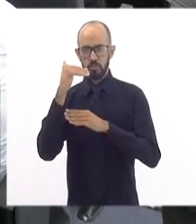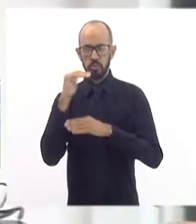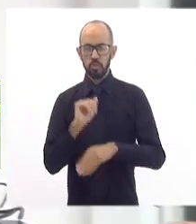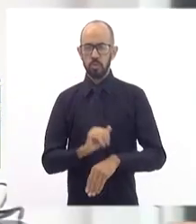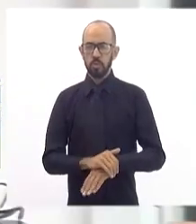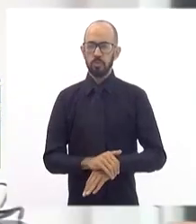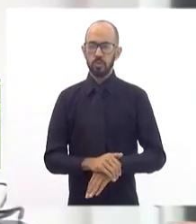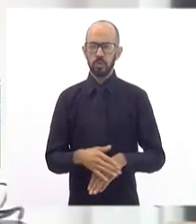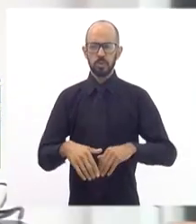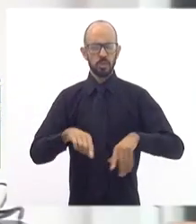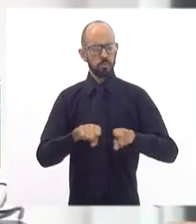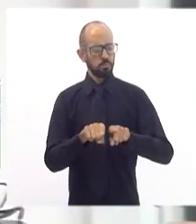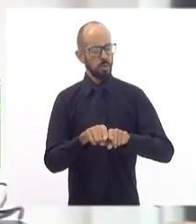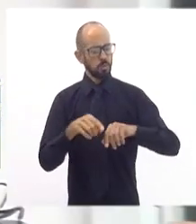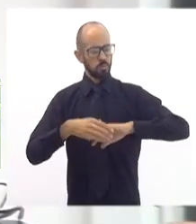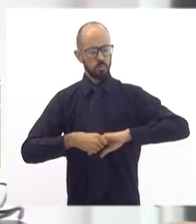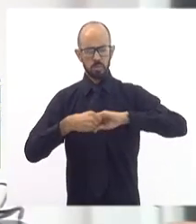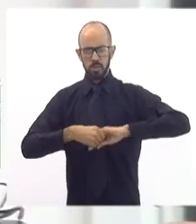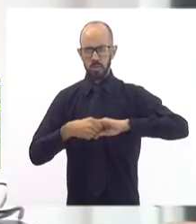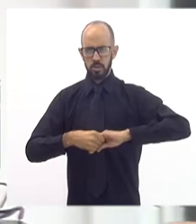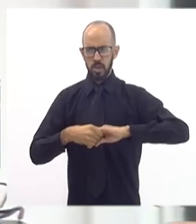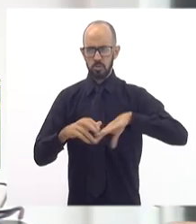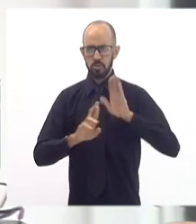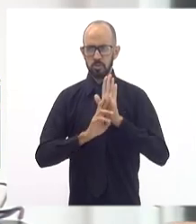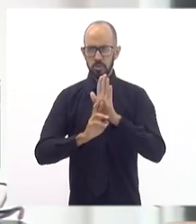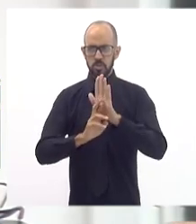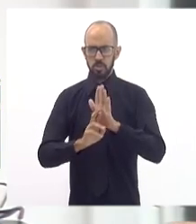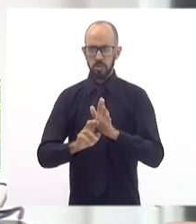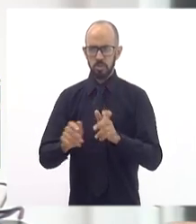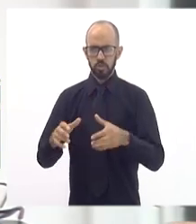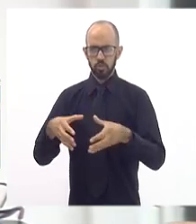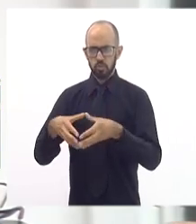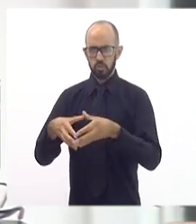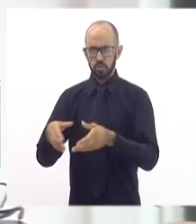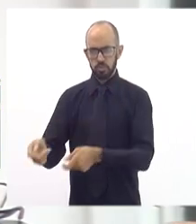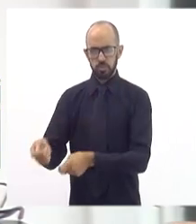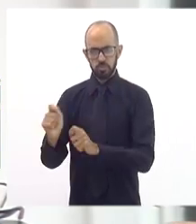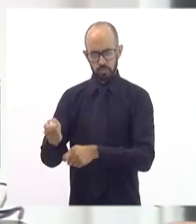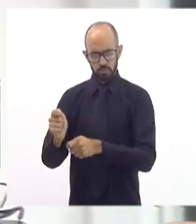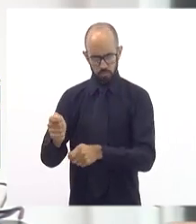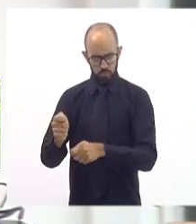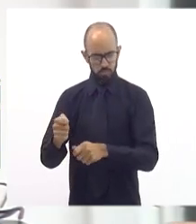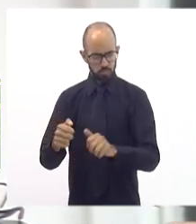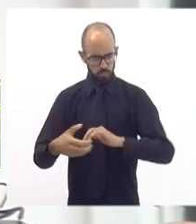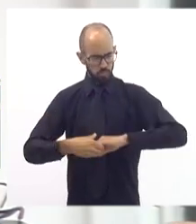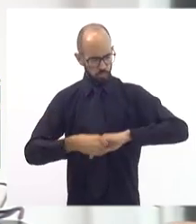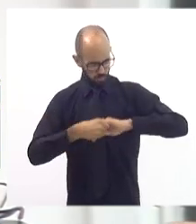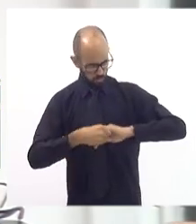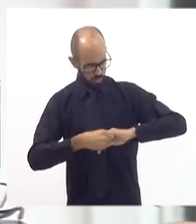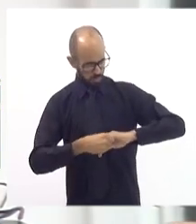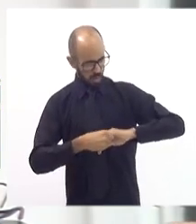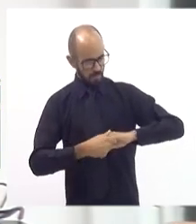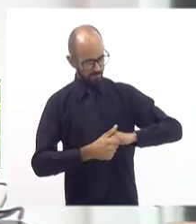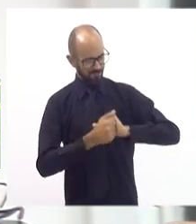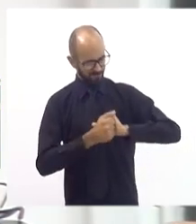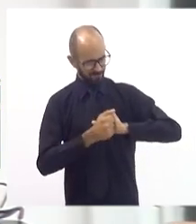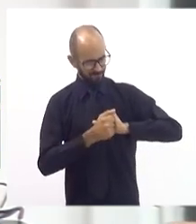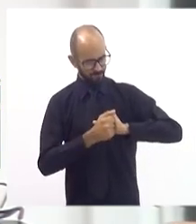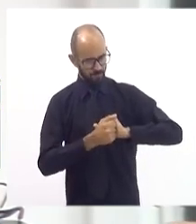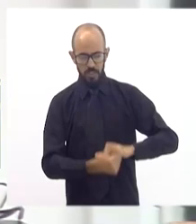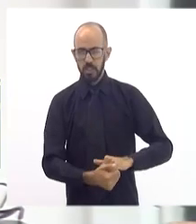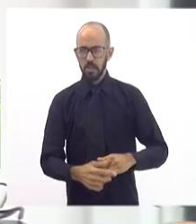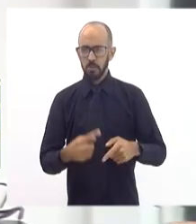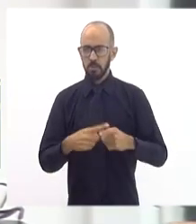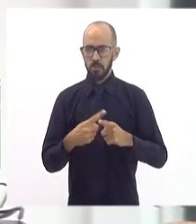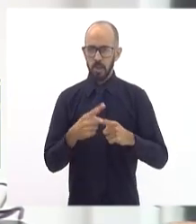representação de pescadores e pescadoras artesanais aqui presente uma saudação muito efusiva Nós estamos